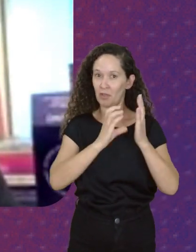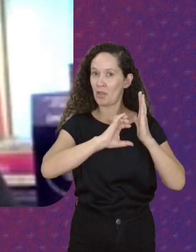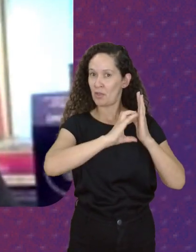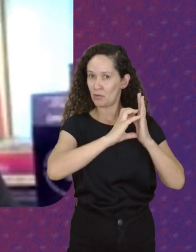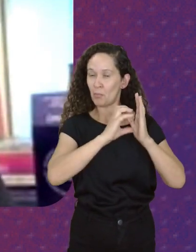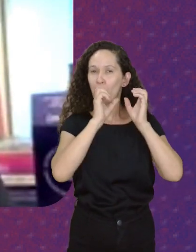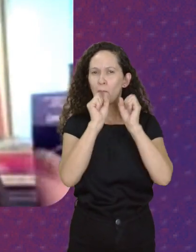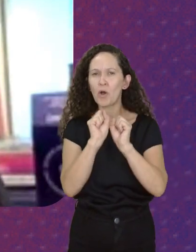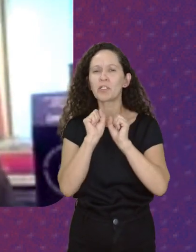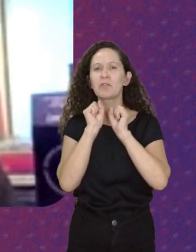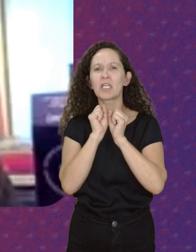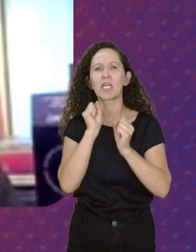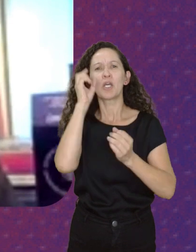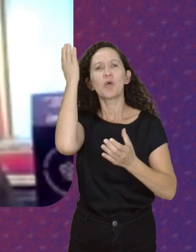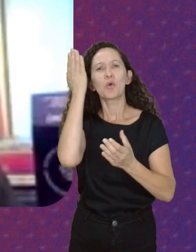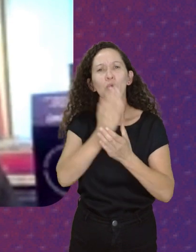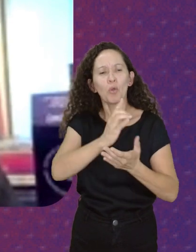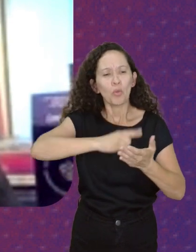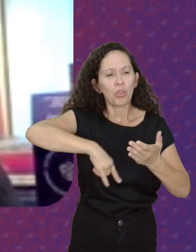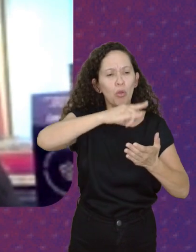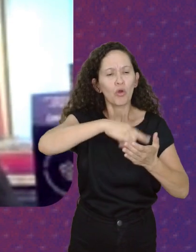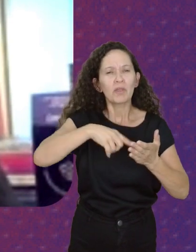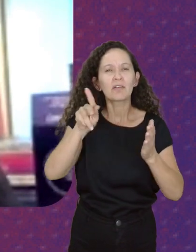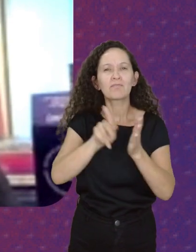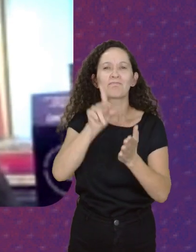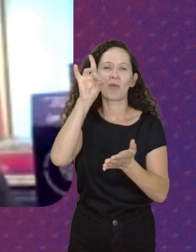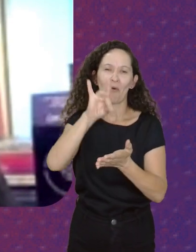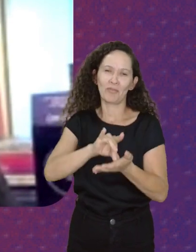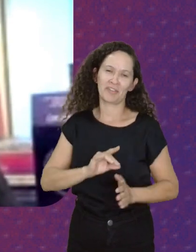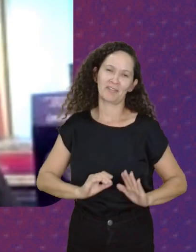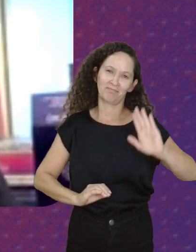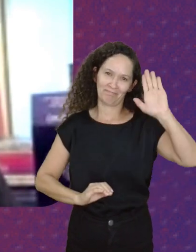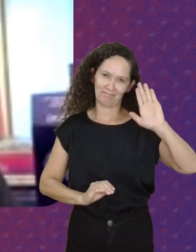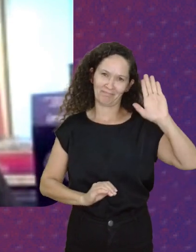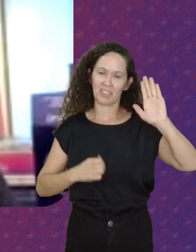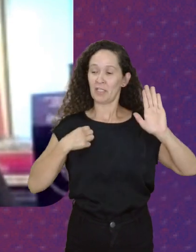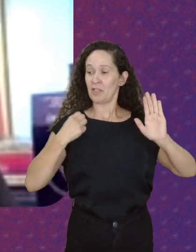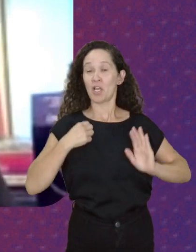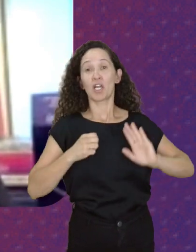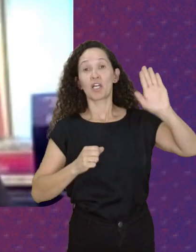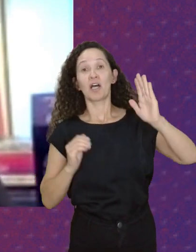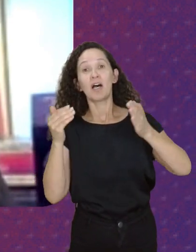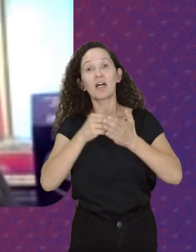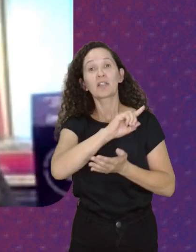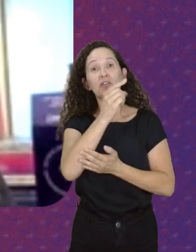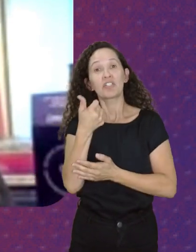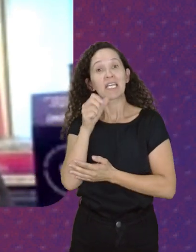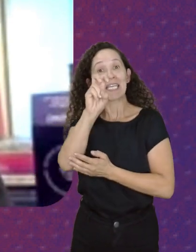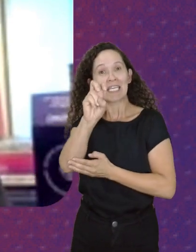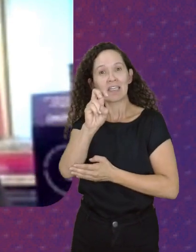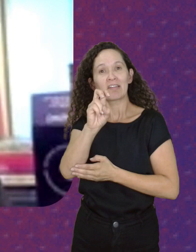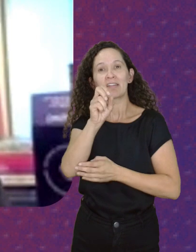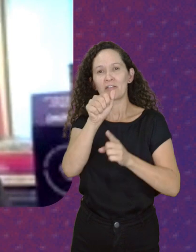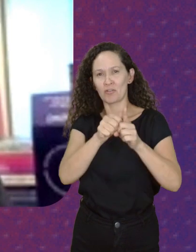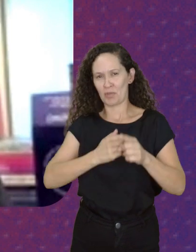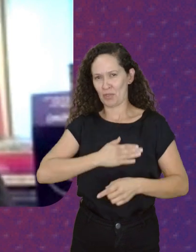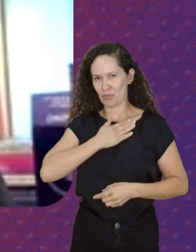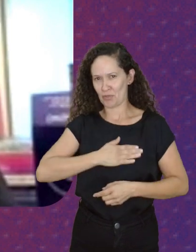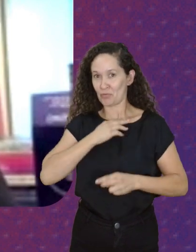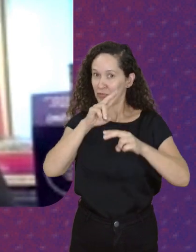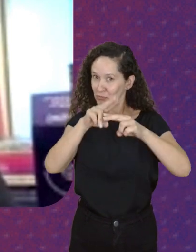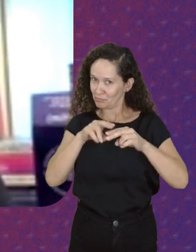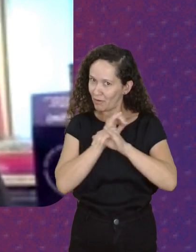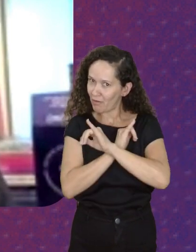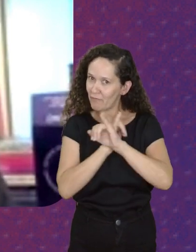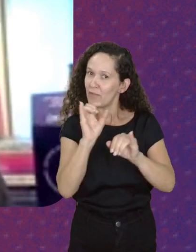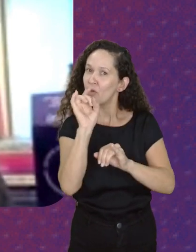podem proceder ao registro das candidaturas, E o registro das candidaturas deve acontecer até o dia 15 de agosto, por isso que a gente fala que